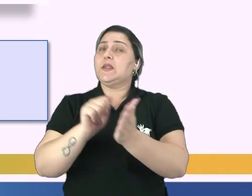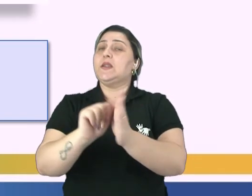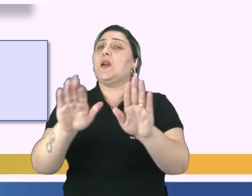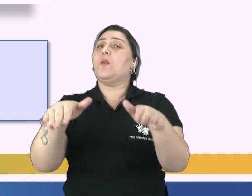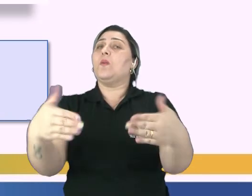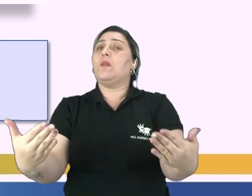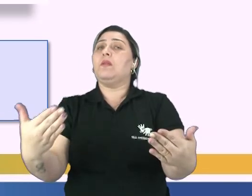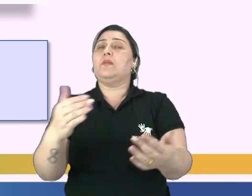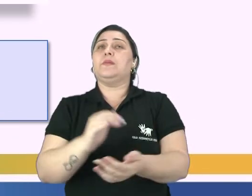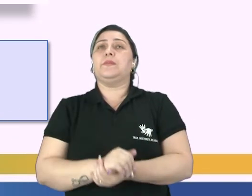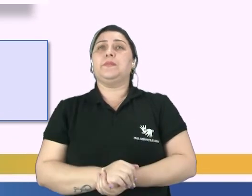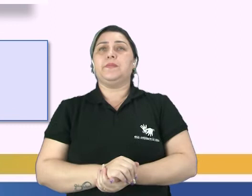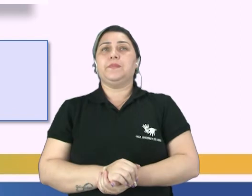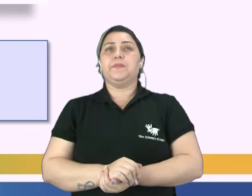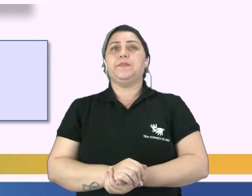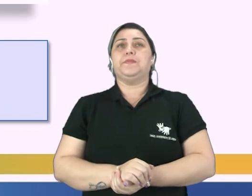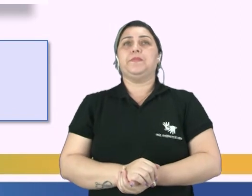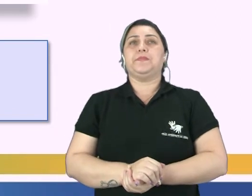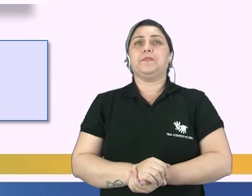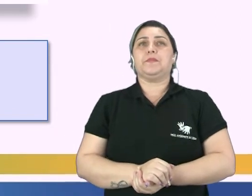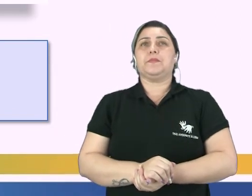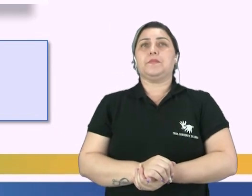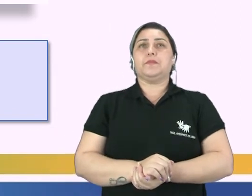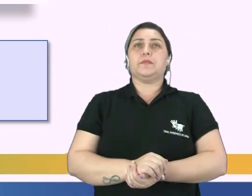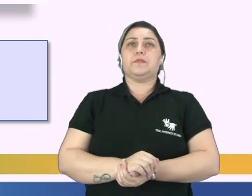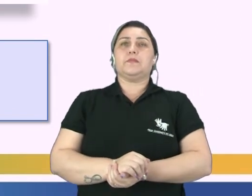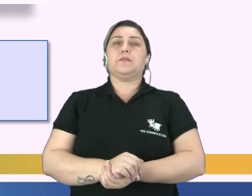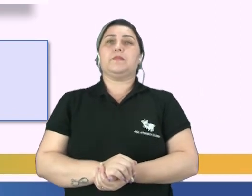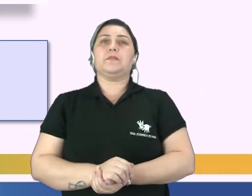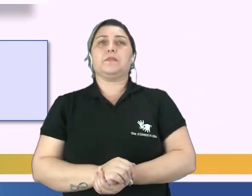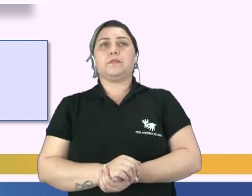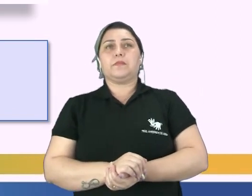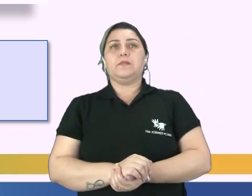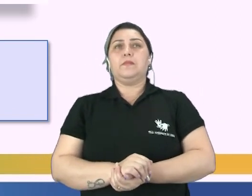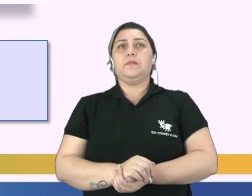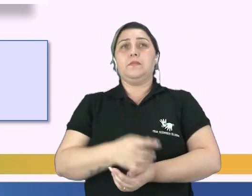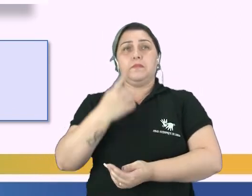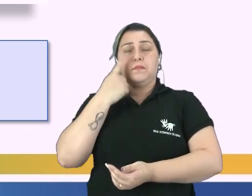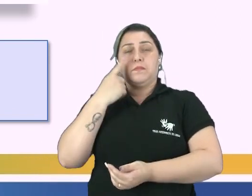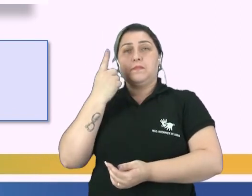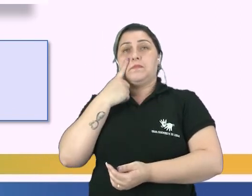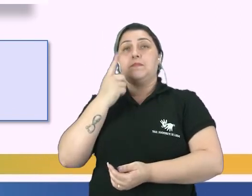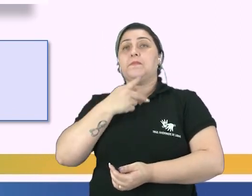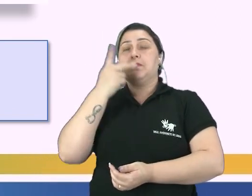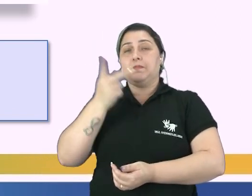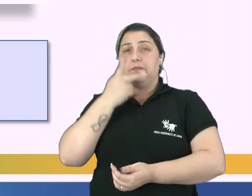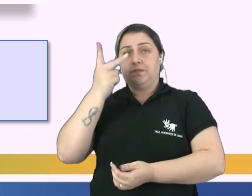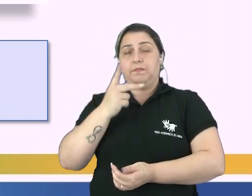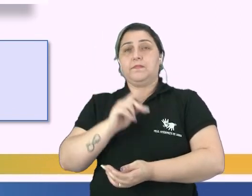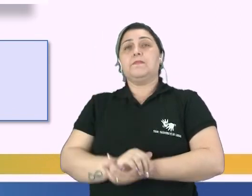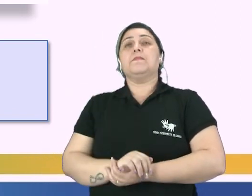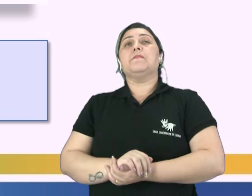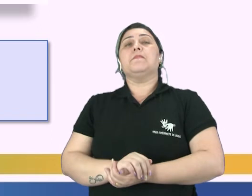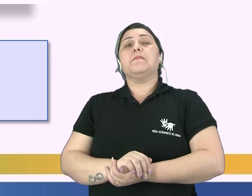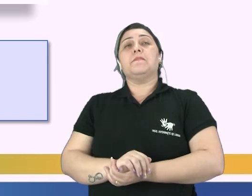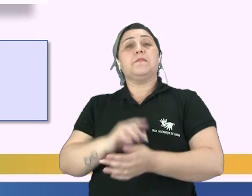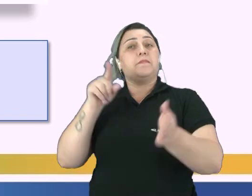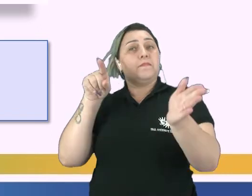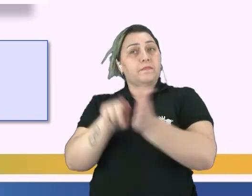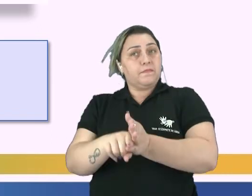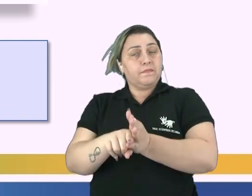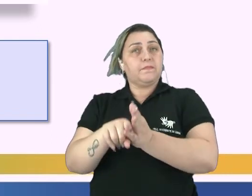de essa palavra ser separada e com acento no final? Vejam que a fala do Armandinho se trata de uma